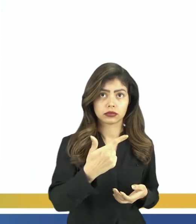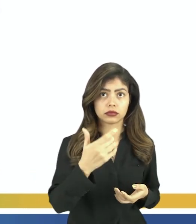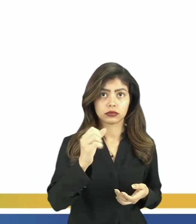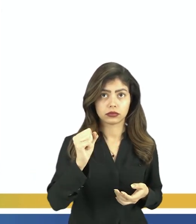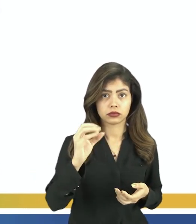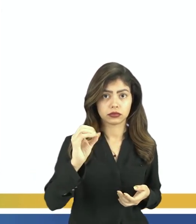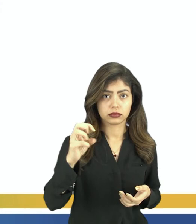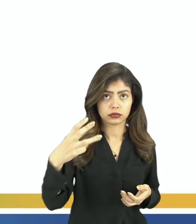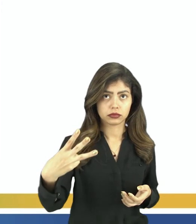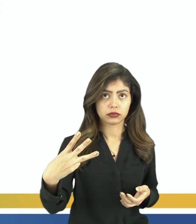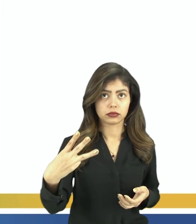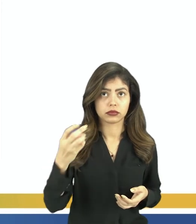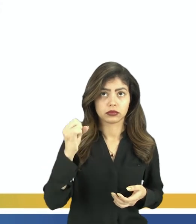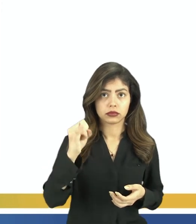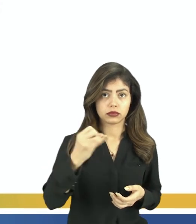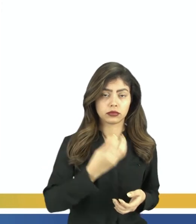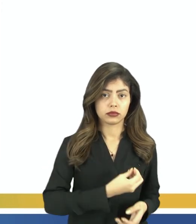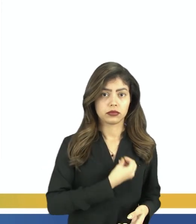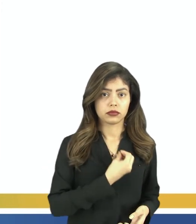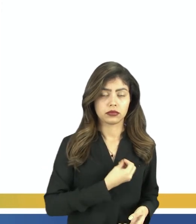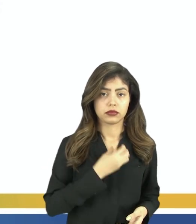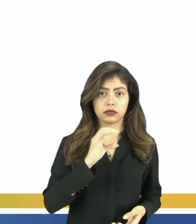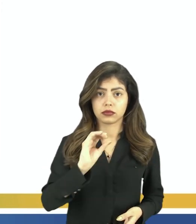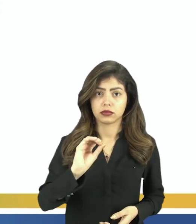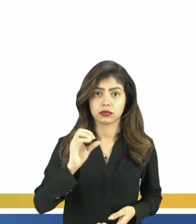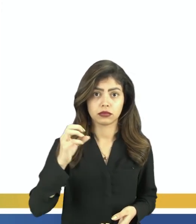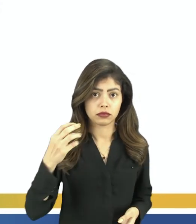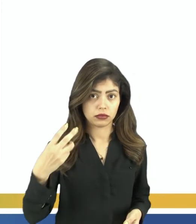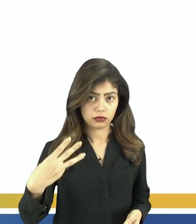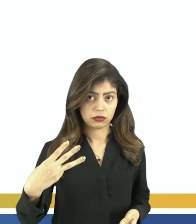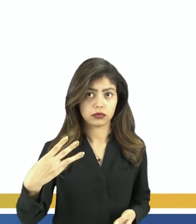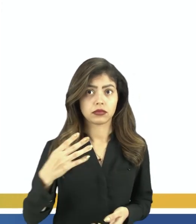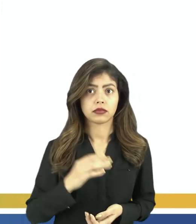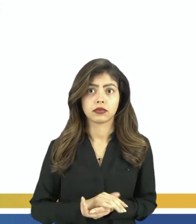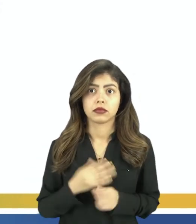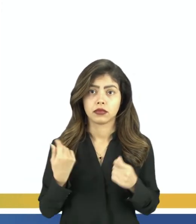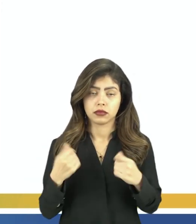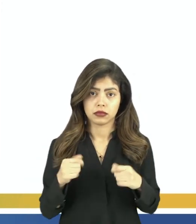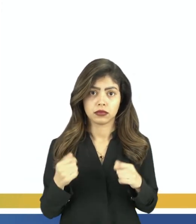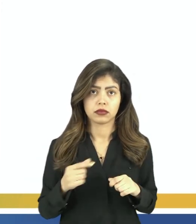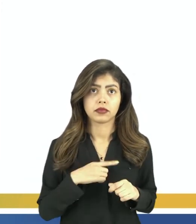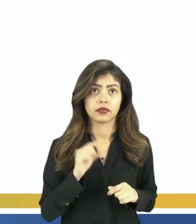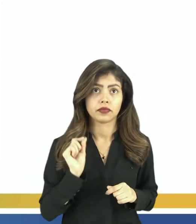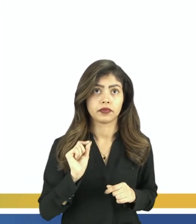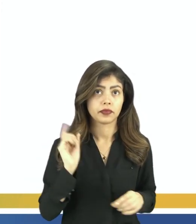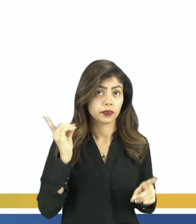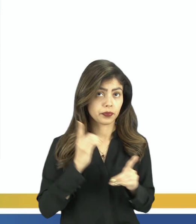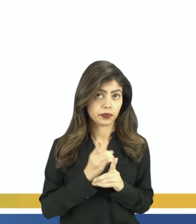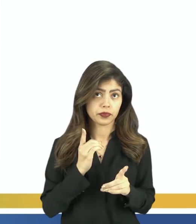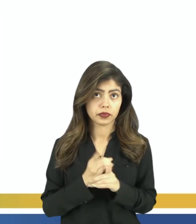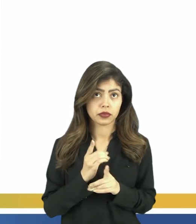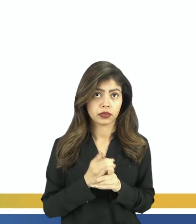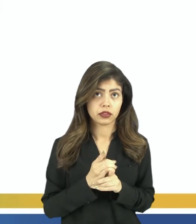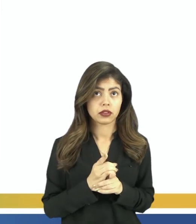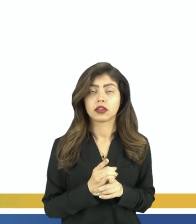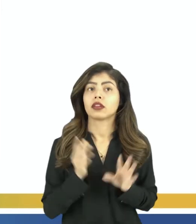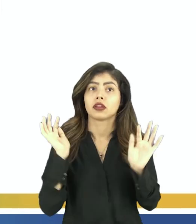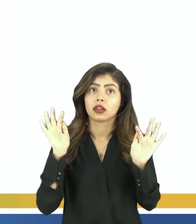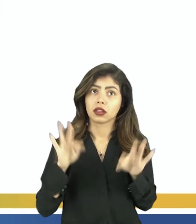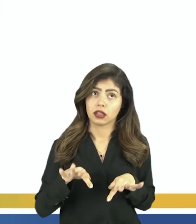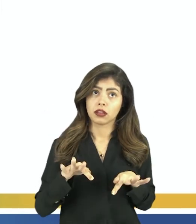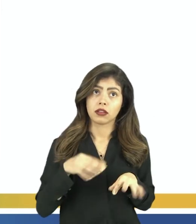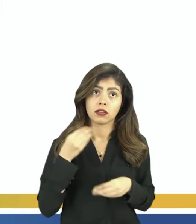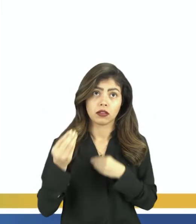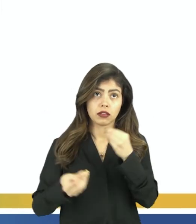tem a presença do oxigênio, a gente precisa identificar a terminação desse